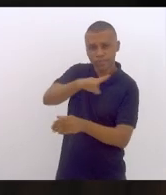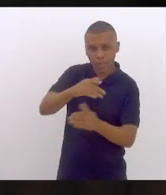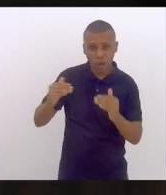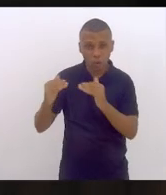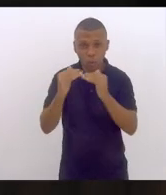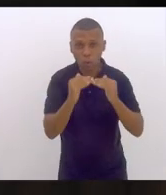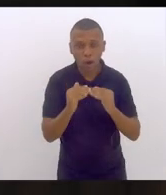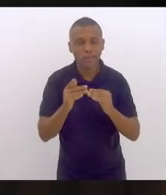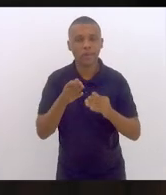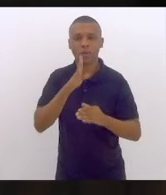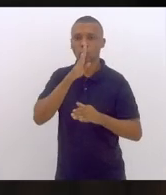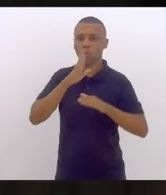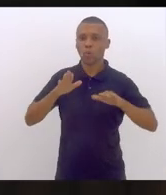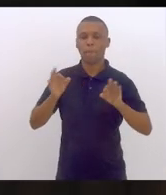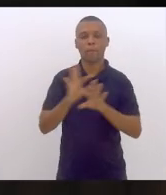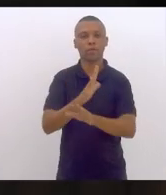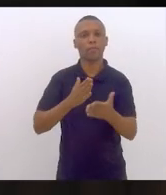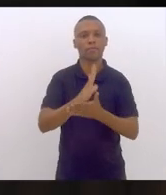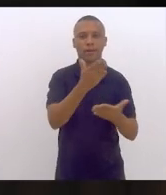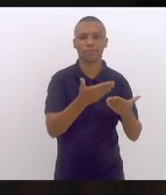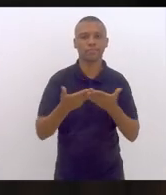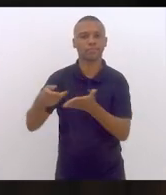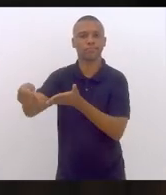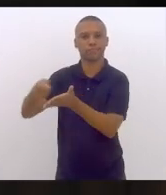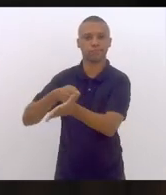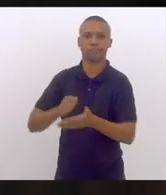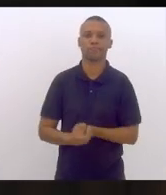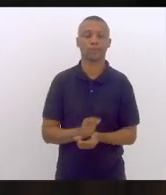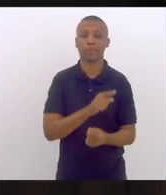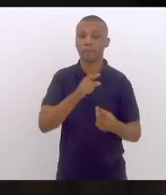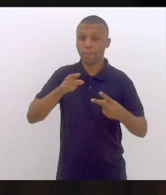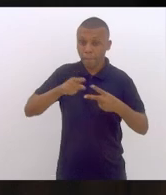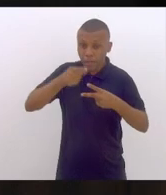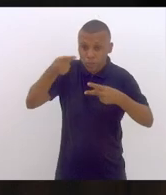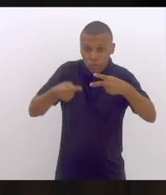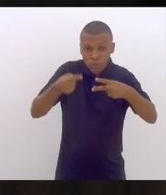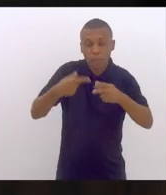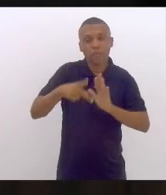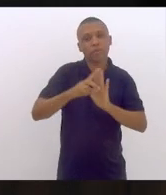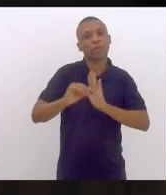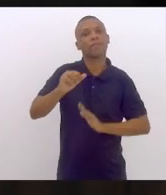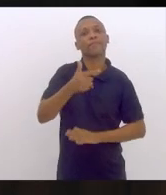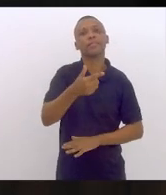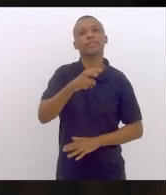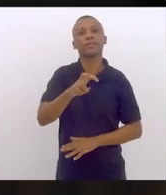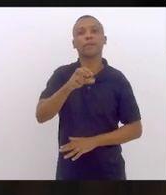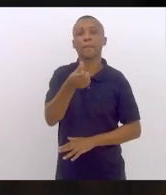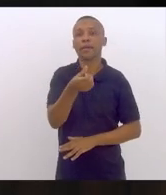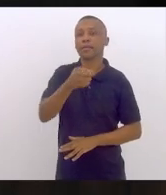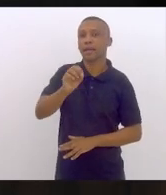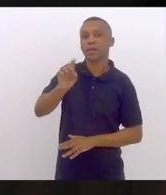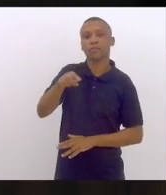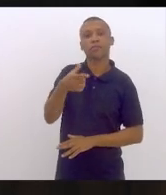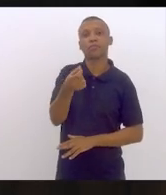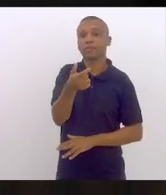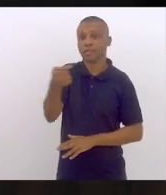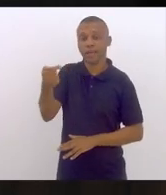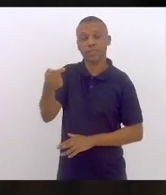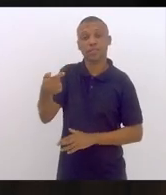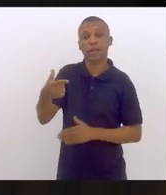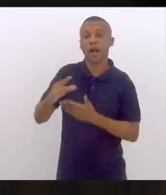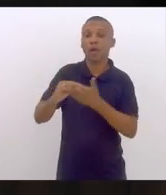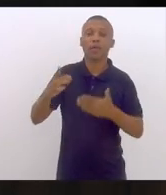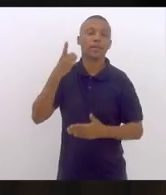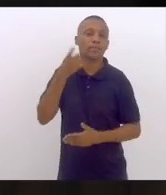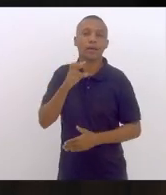permaneça Como estão aprovado vai autógrafo primeira discussão projeto de lei 2560 de 17 da teoria Deputado Rosenberg